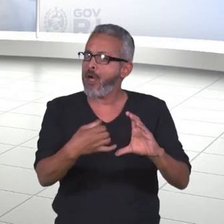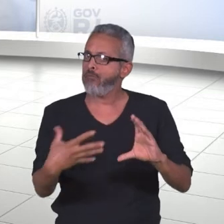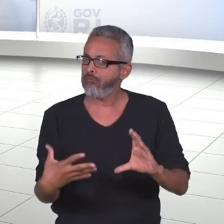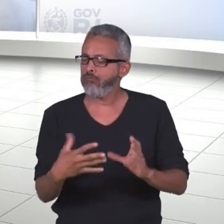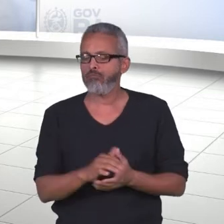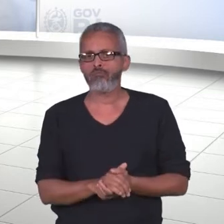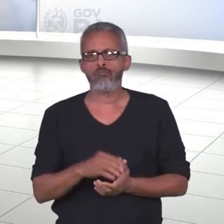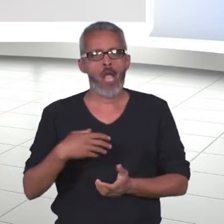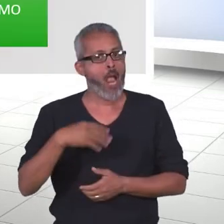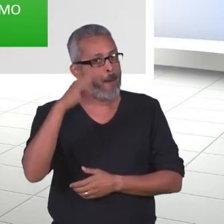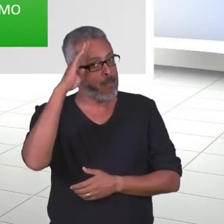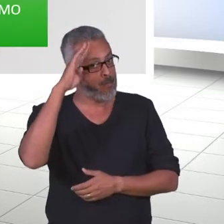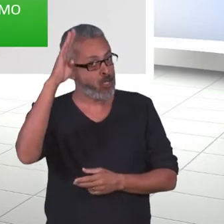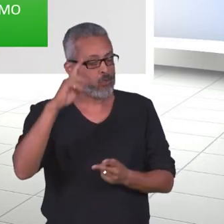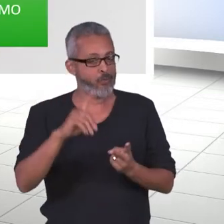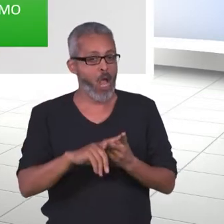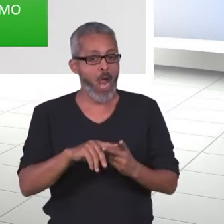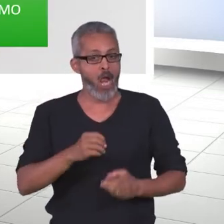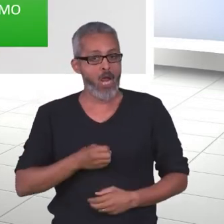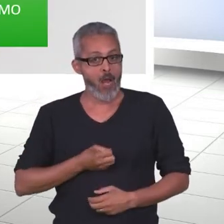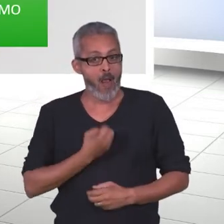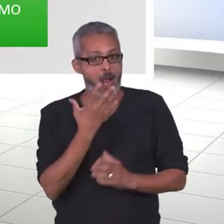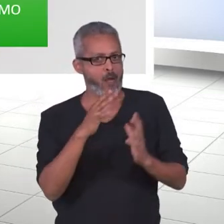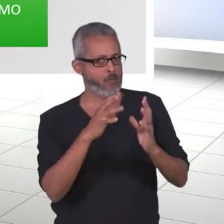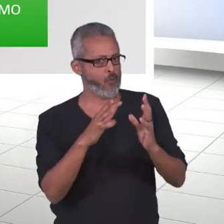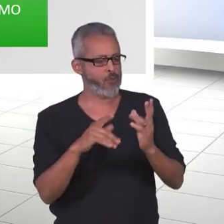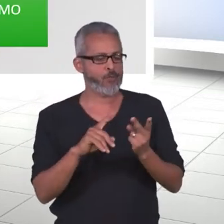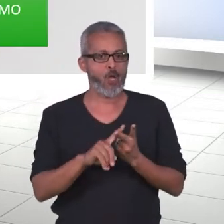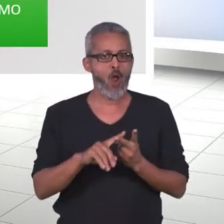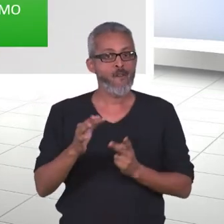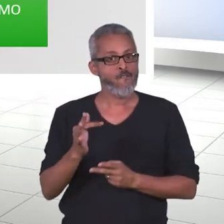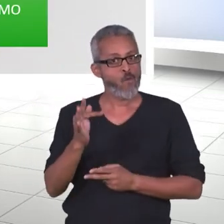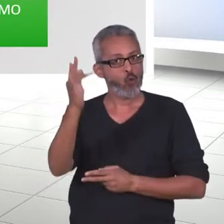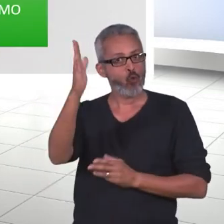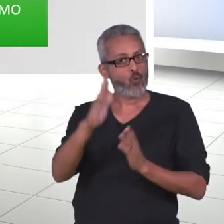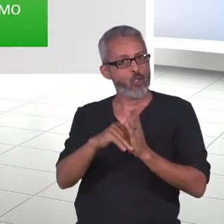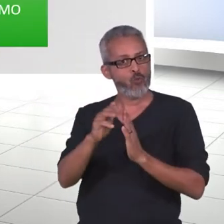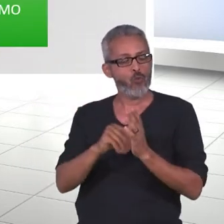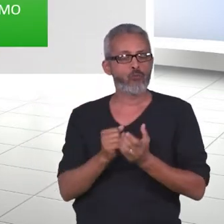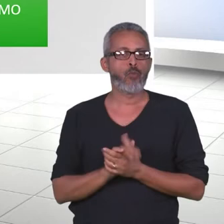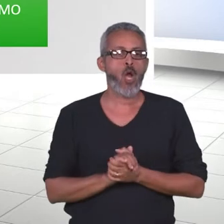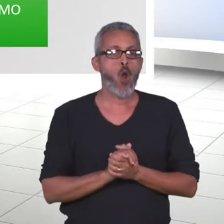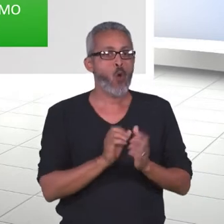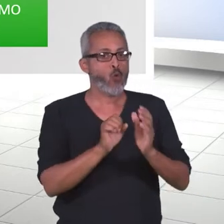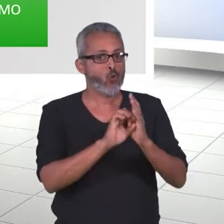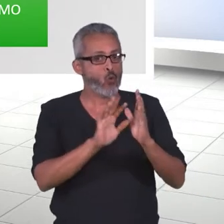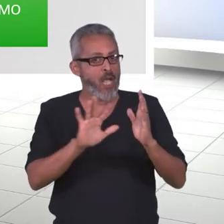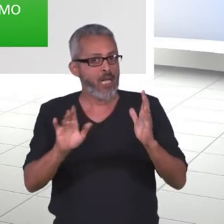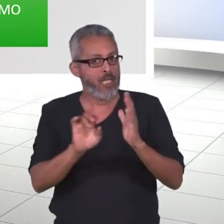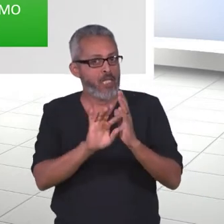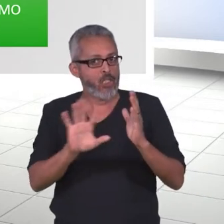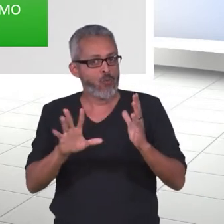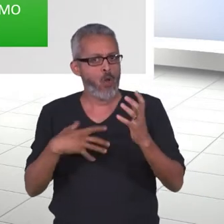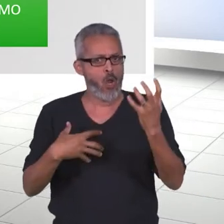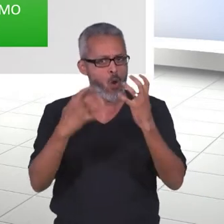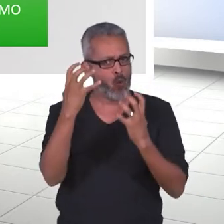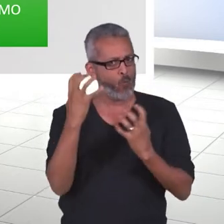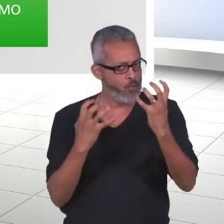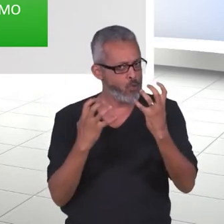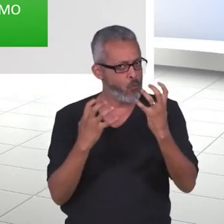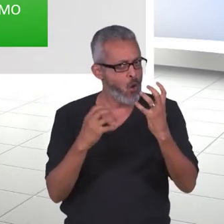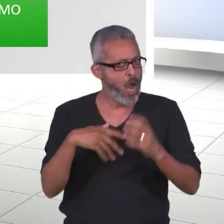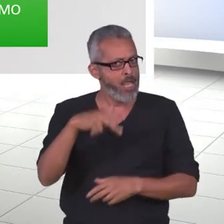características. As principais foram o expressionismo, o futurismo, o surrealismo, o cubismo e